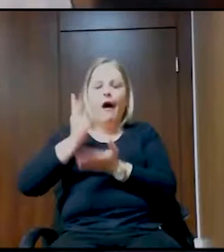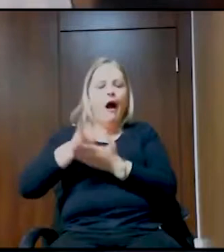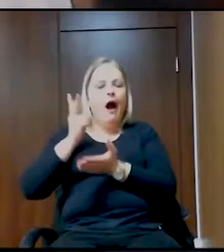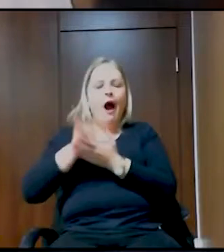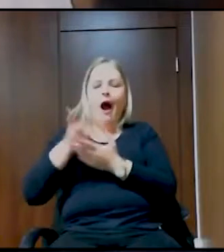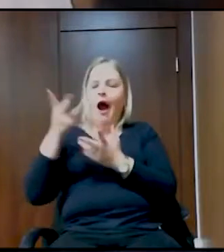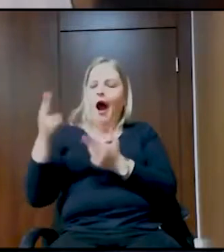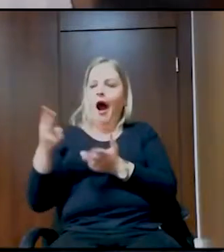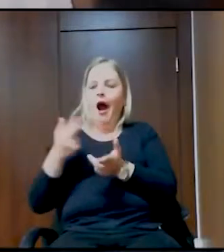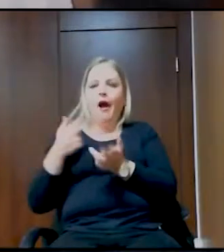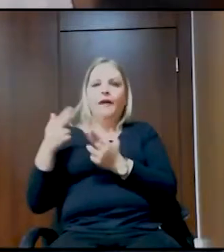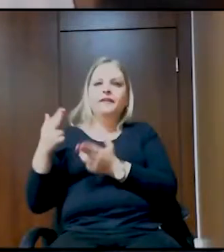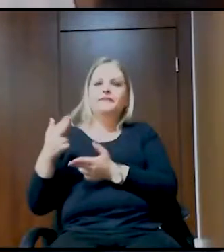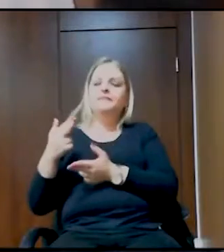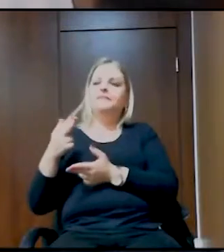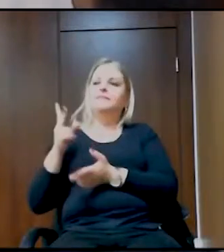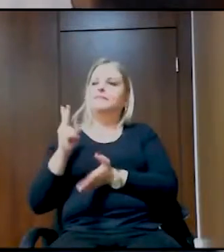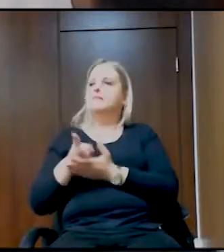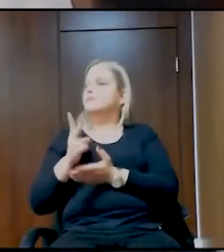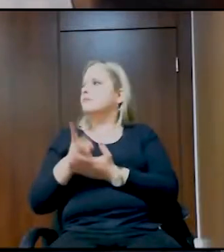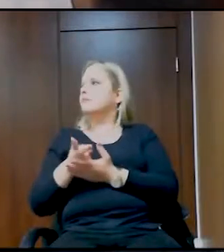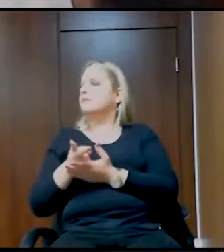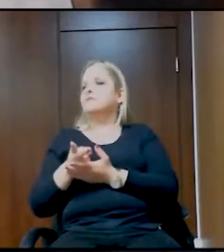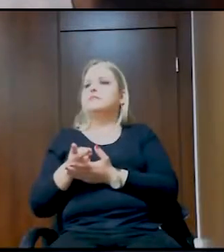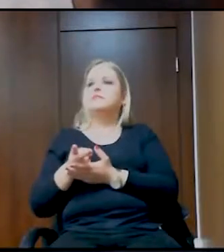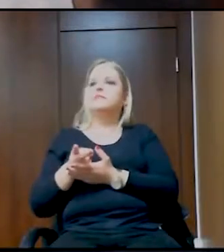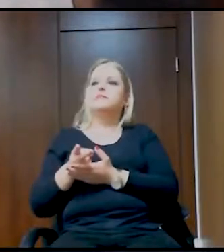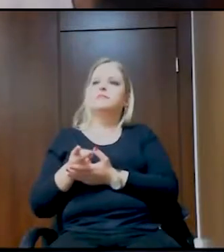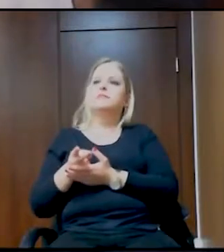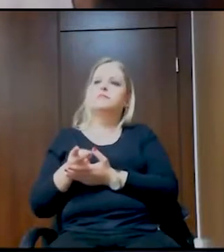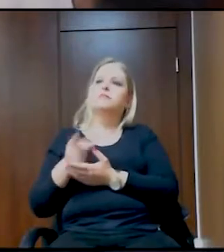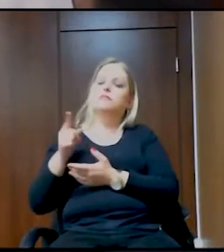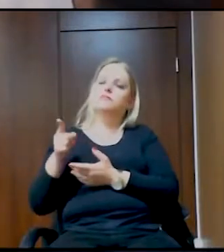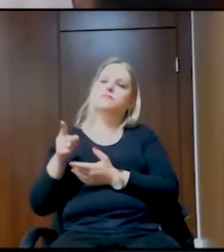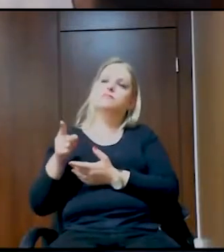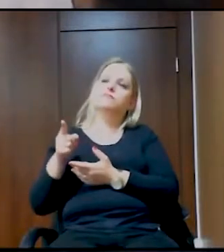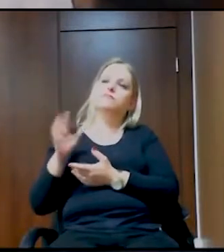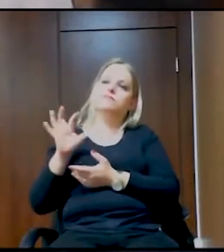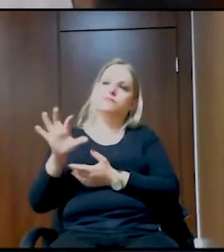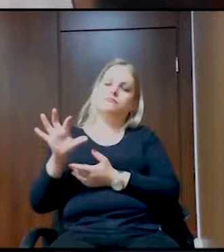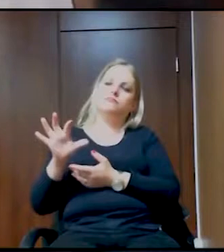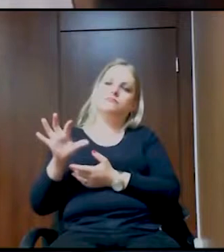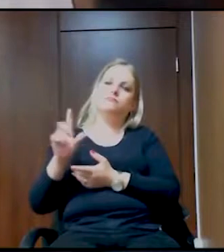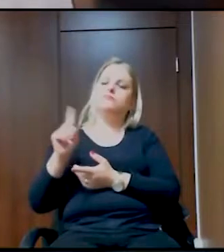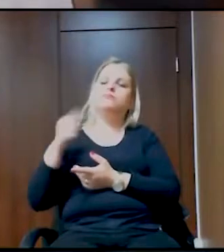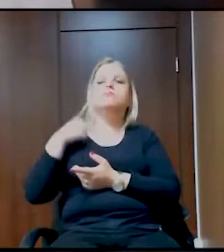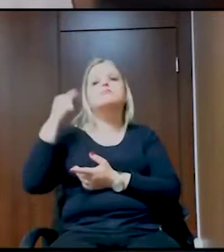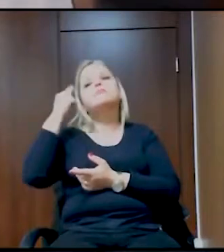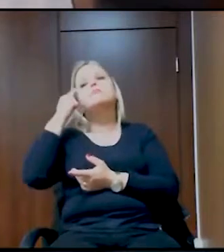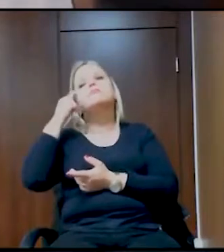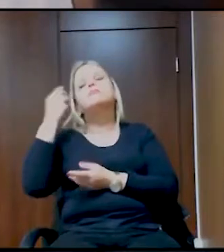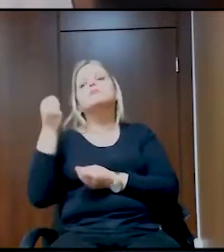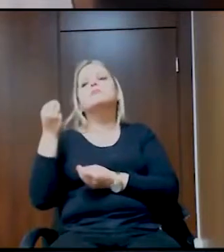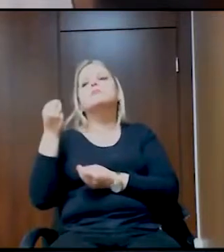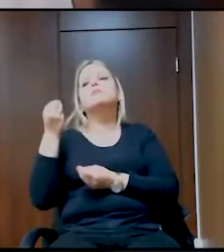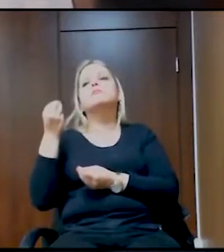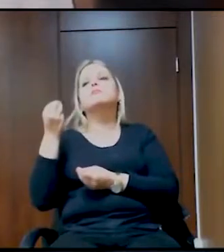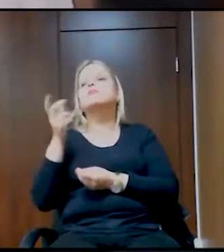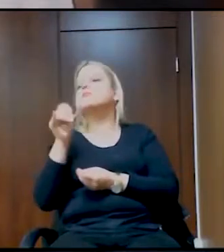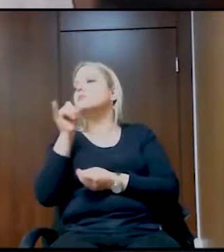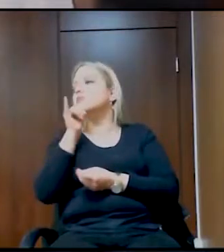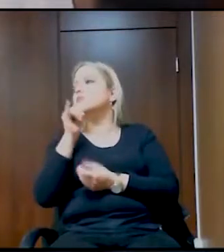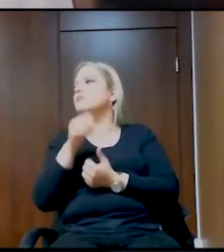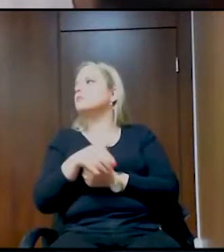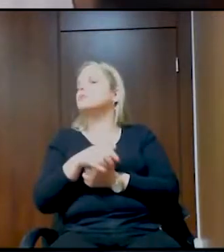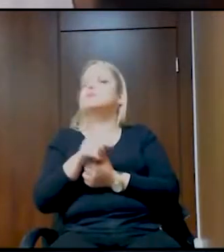né? Aqueles pombais, e aí nisso são feitos dessa forma. E não se pensa de agregar também, por exemplo,